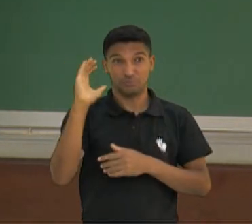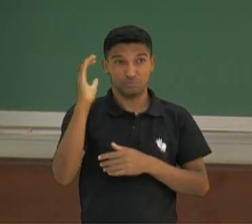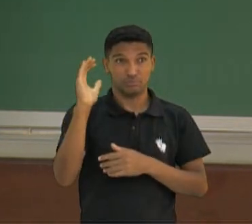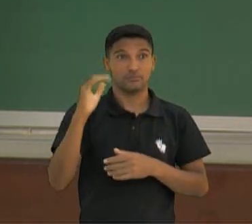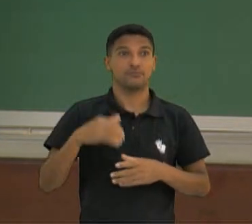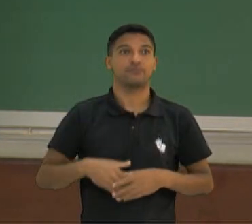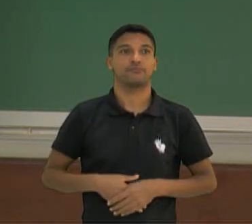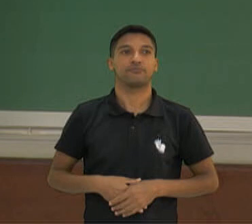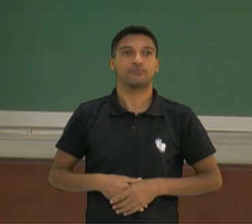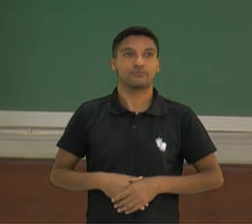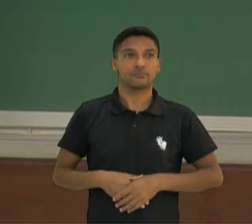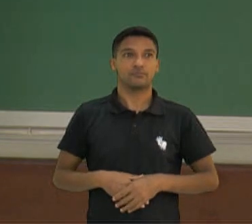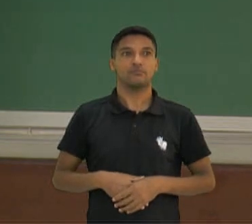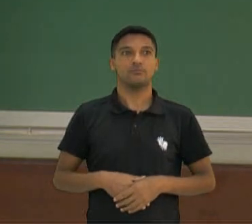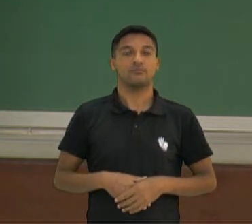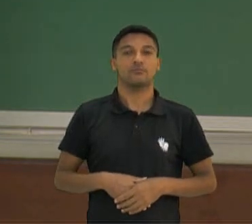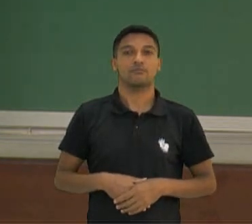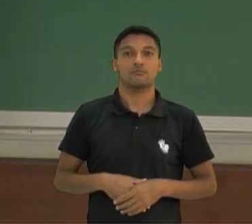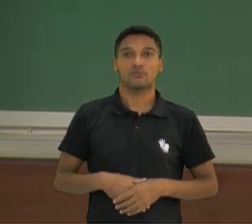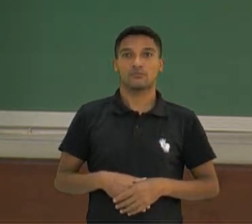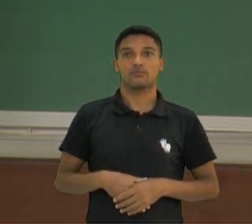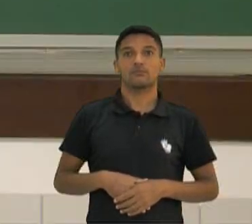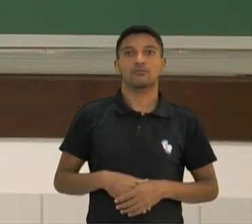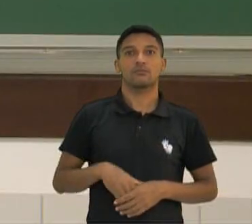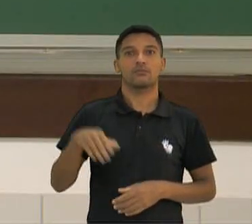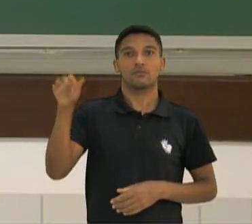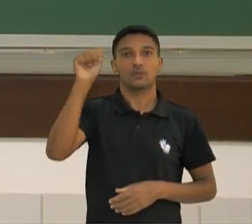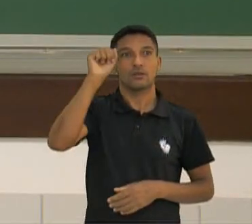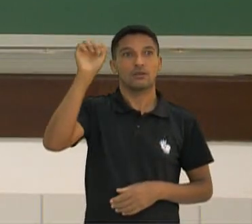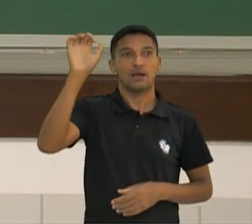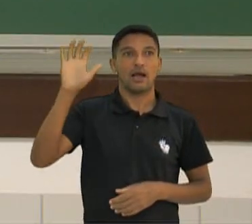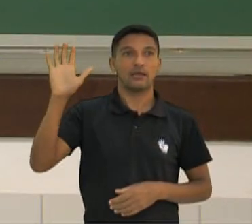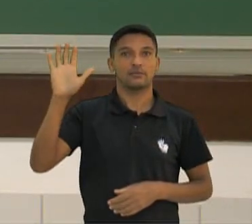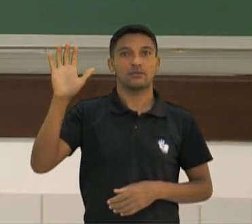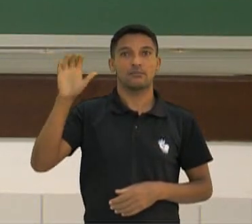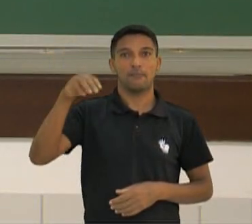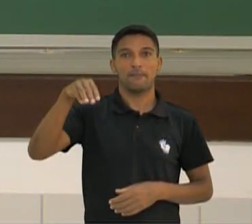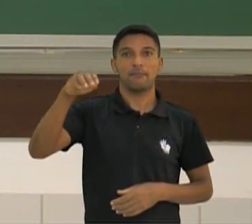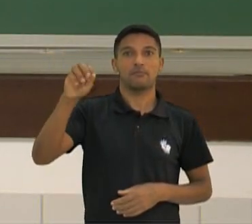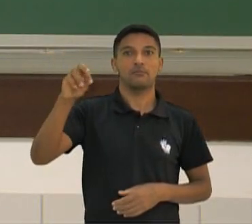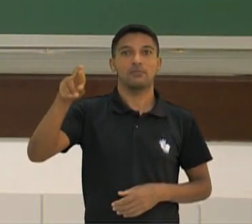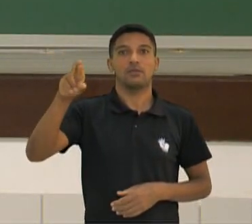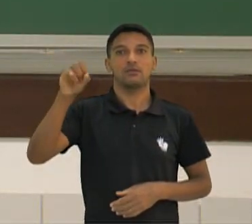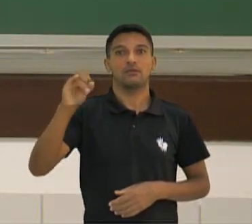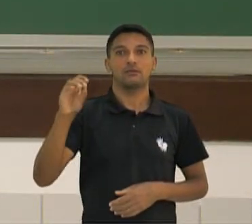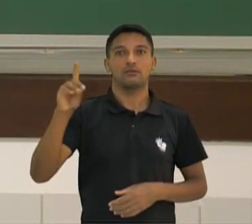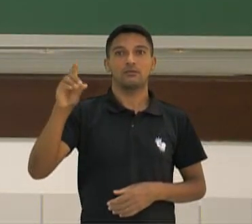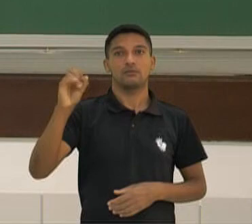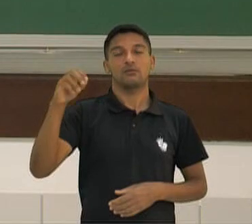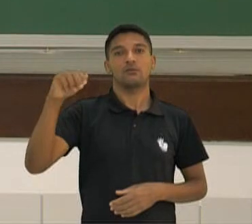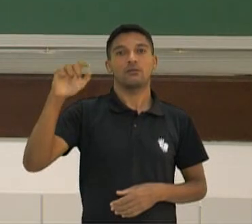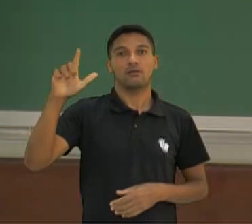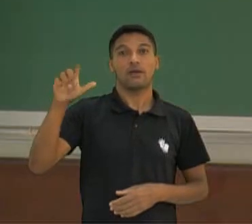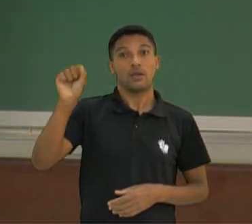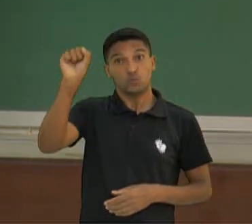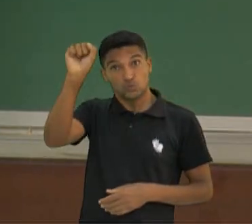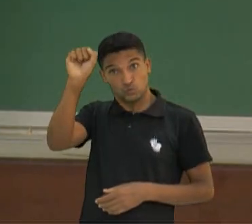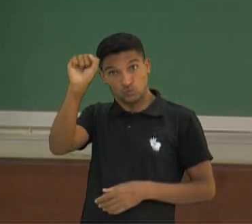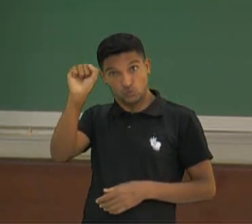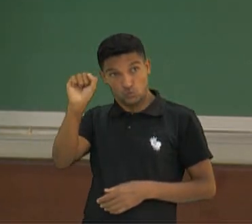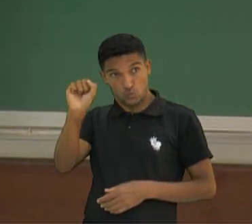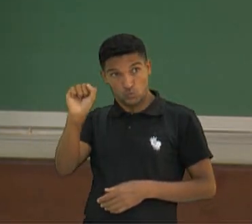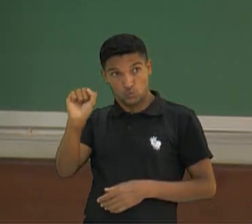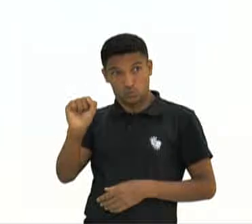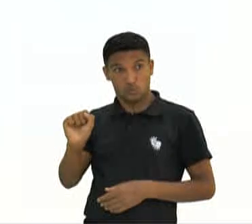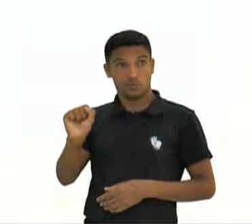Ásia Meridional, sul da Ásia, né? Nós temos a Índia ali, que é um país que tem as maiores populações do planeta. Essa